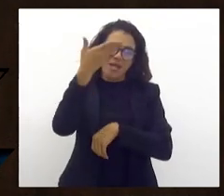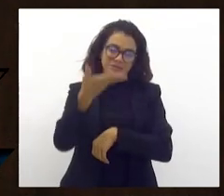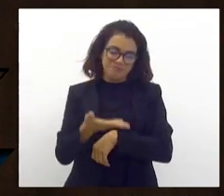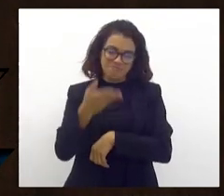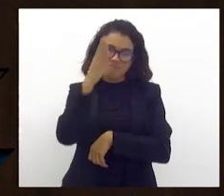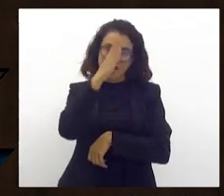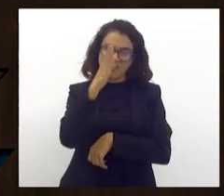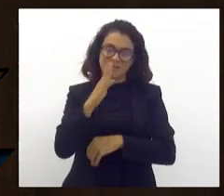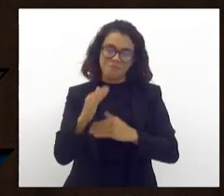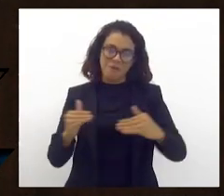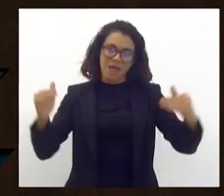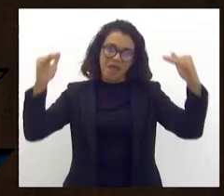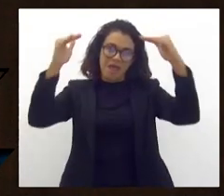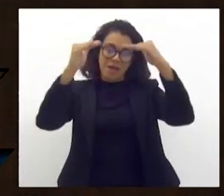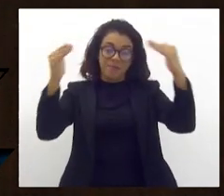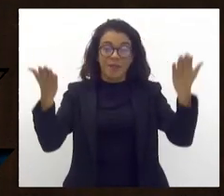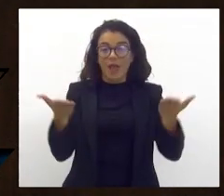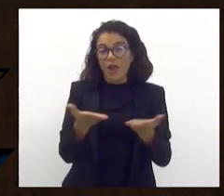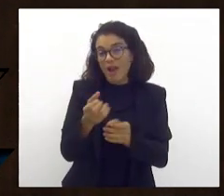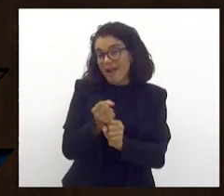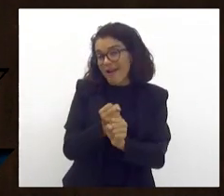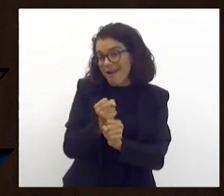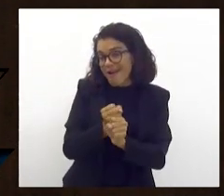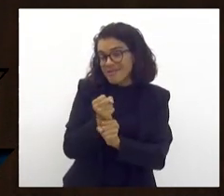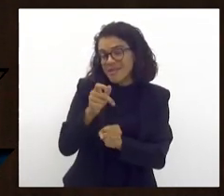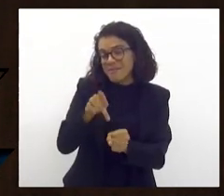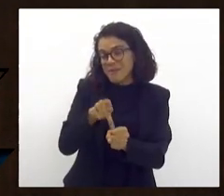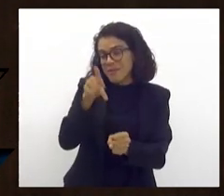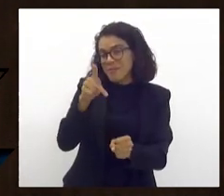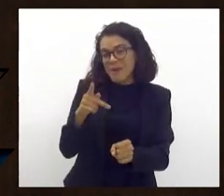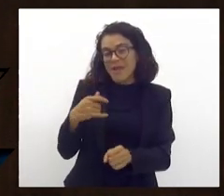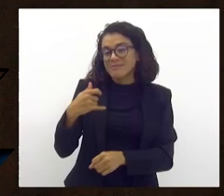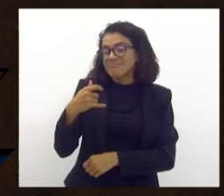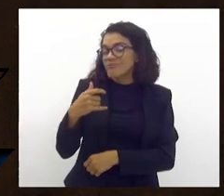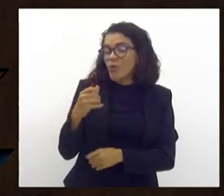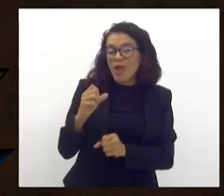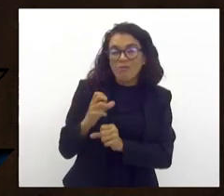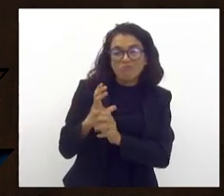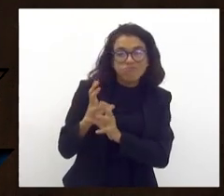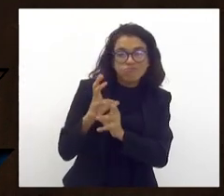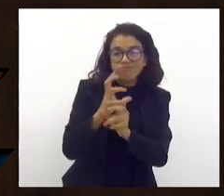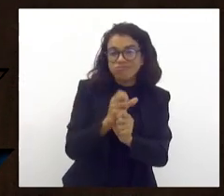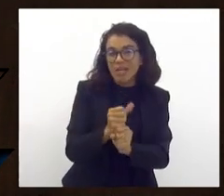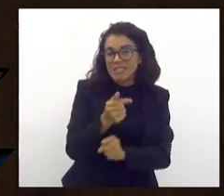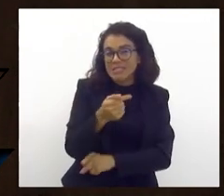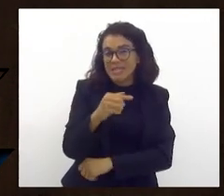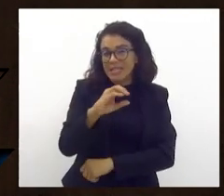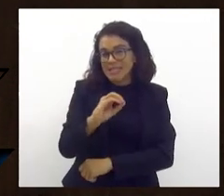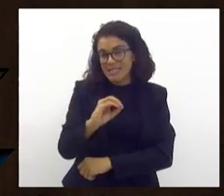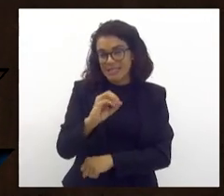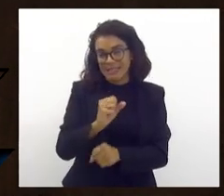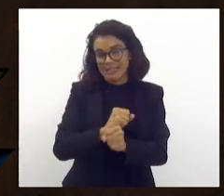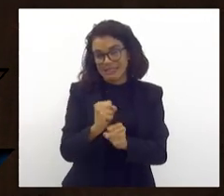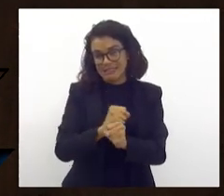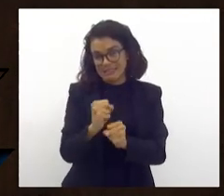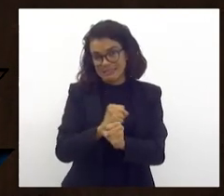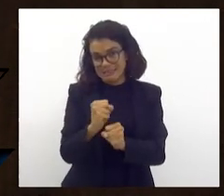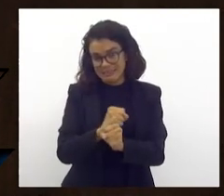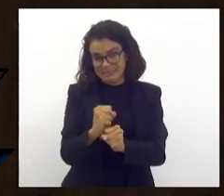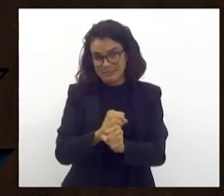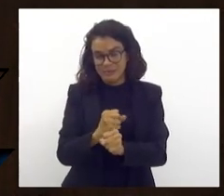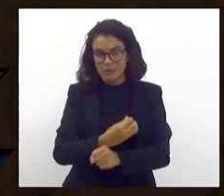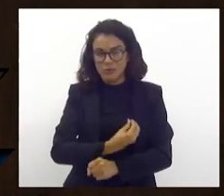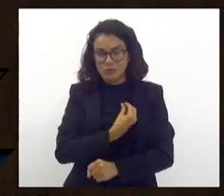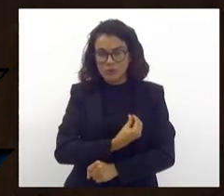Esse ano a Petrobras está fazendo 70 anos de existência e é muito importante a gente